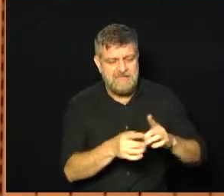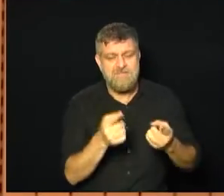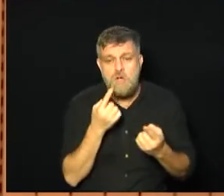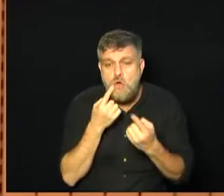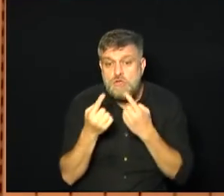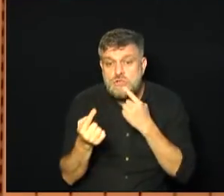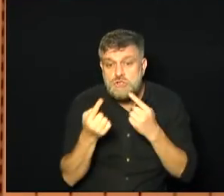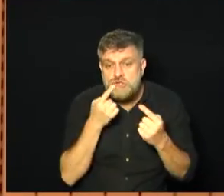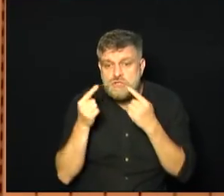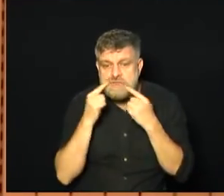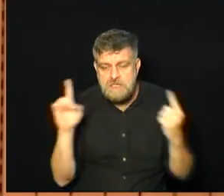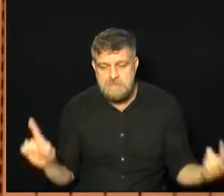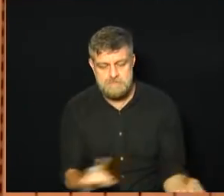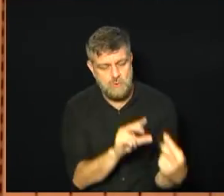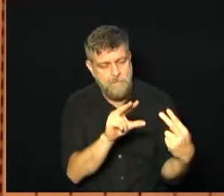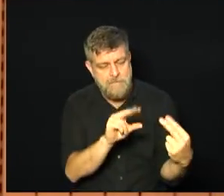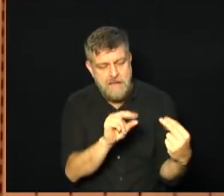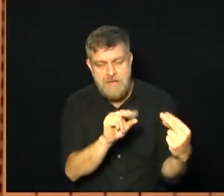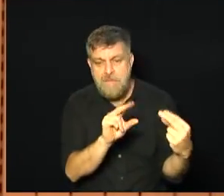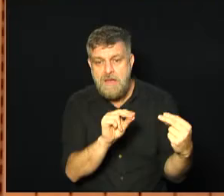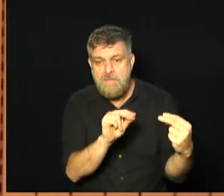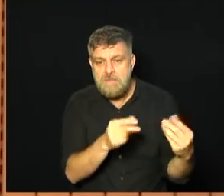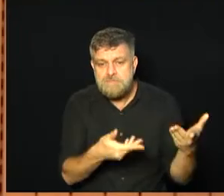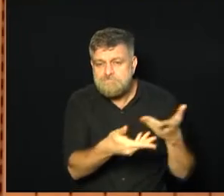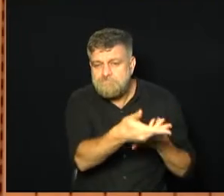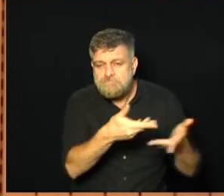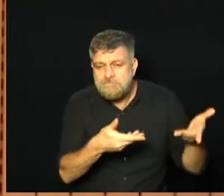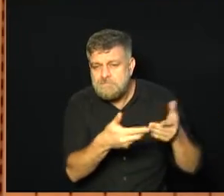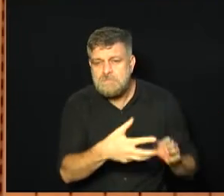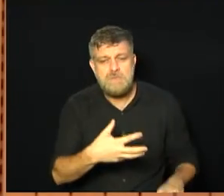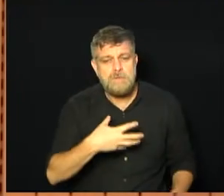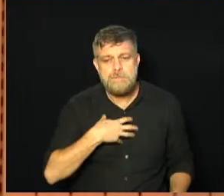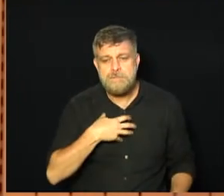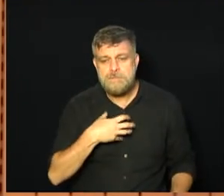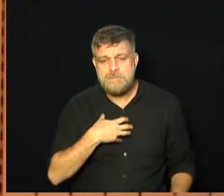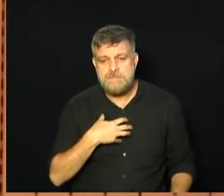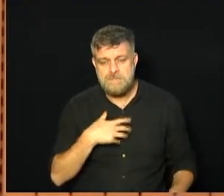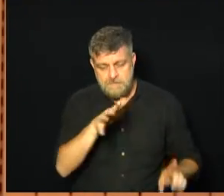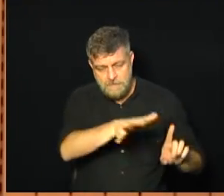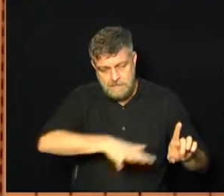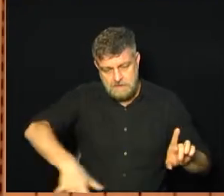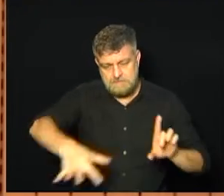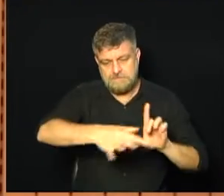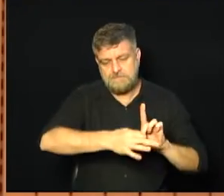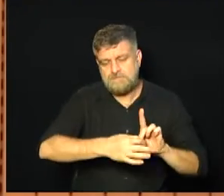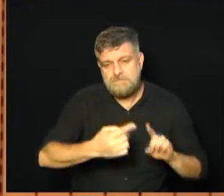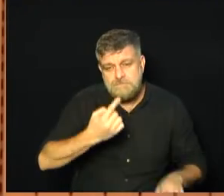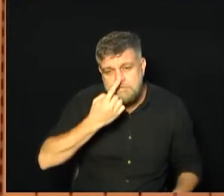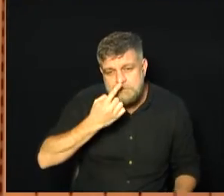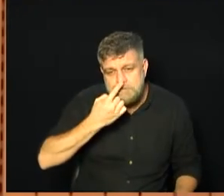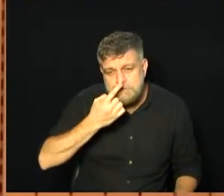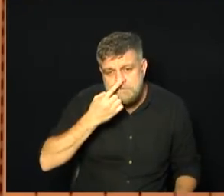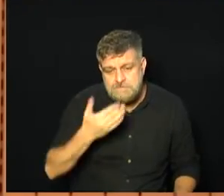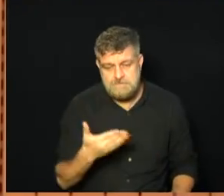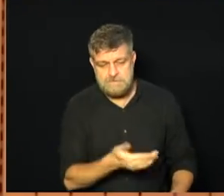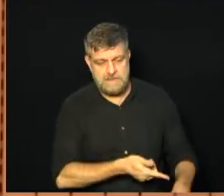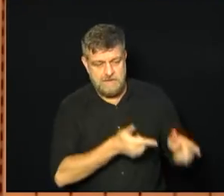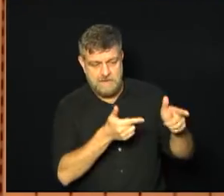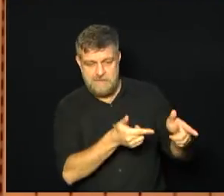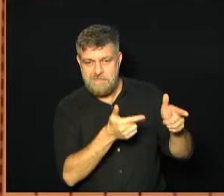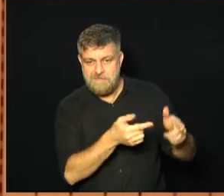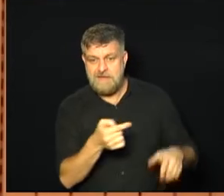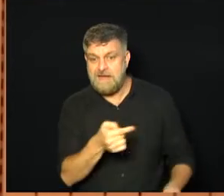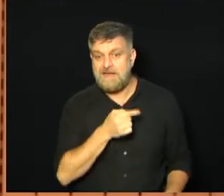e que, portanto, se faz assim, dessa forma, próximo de todos e de todas. Então, o Rubinho representa